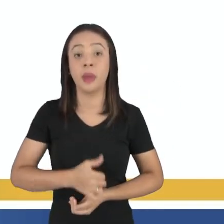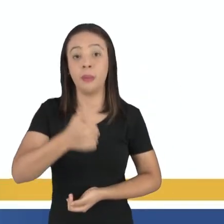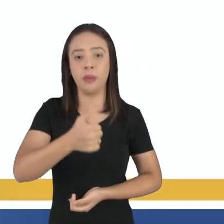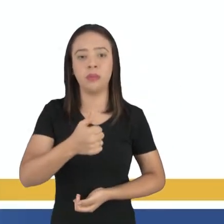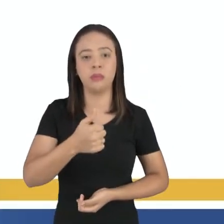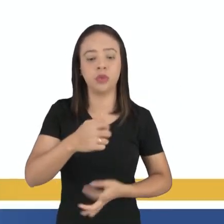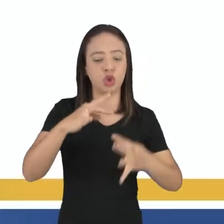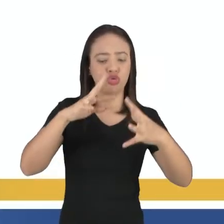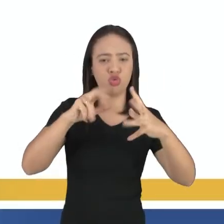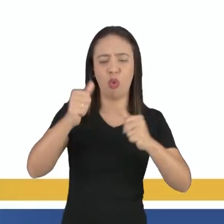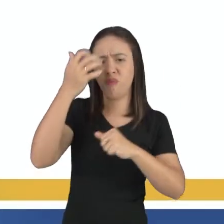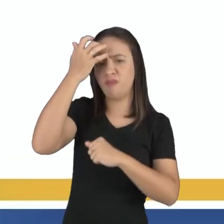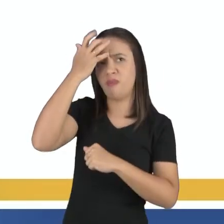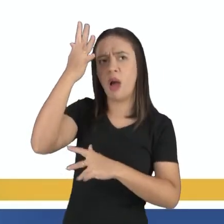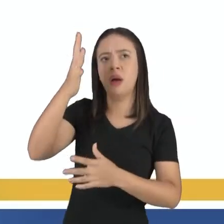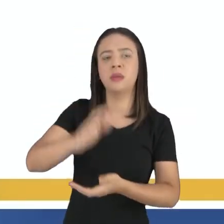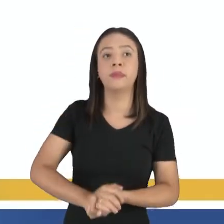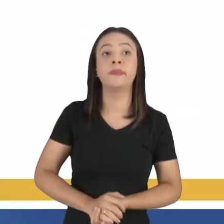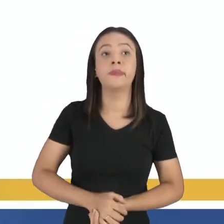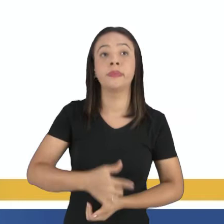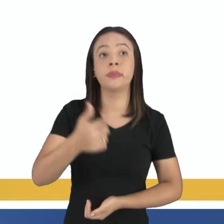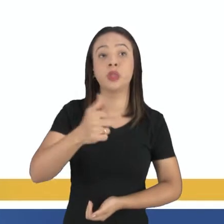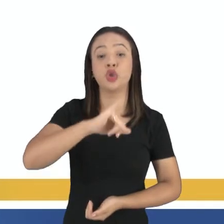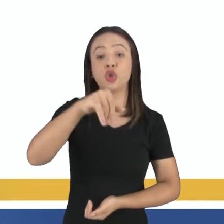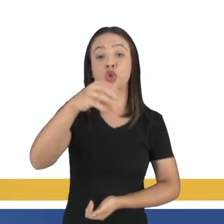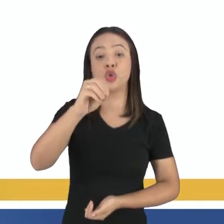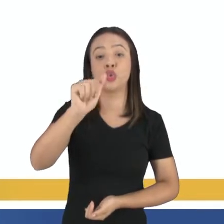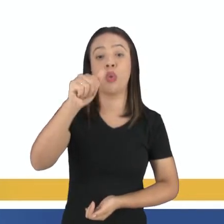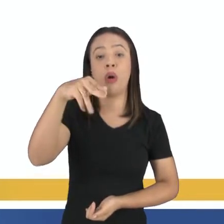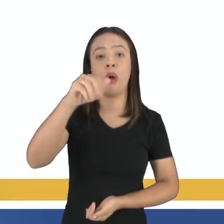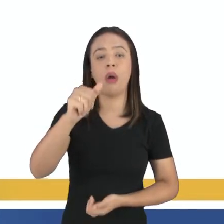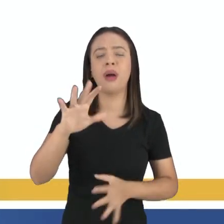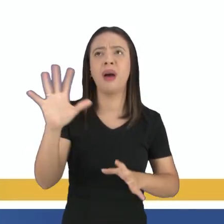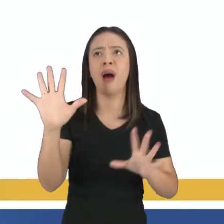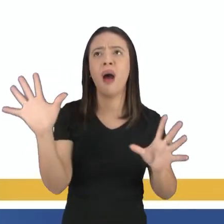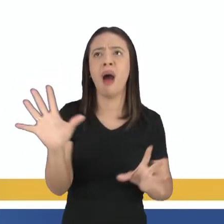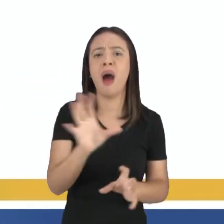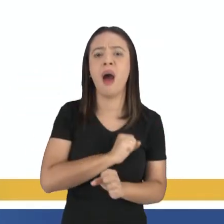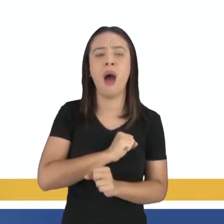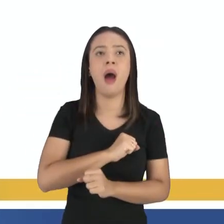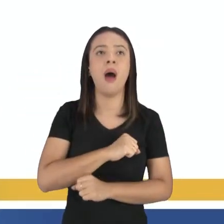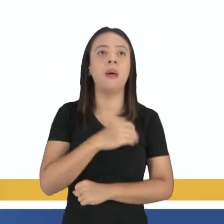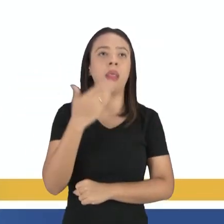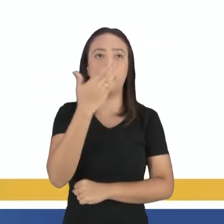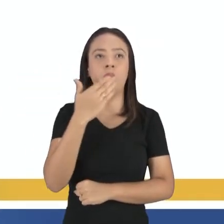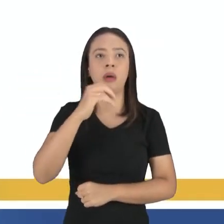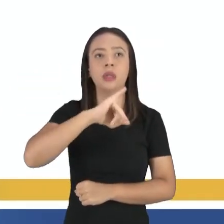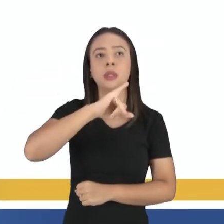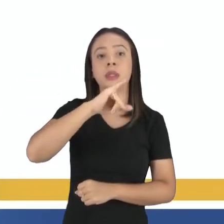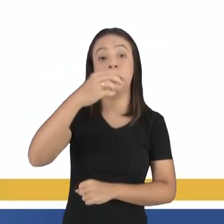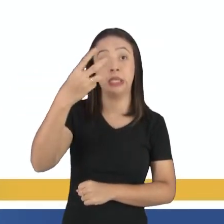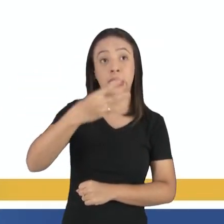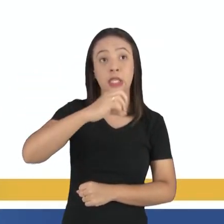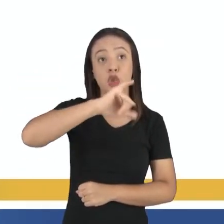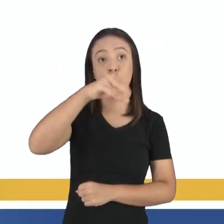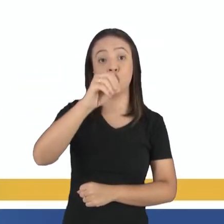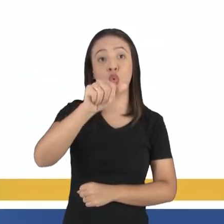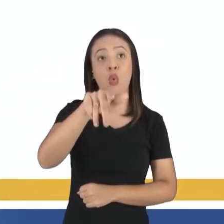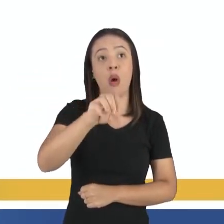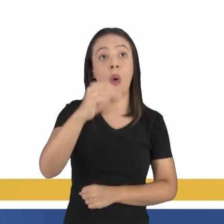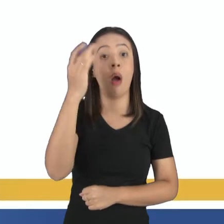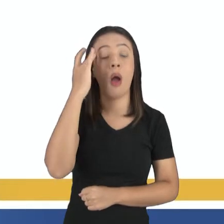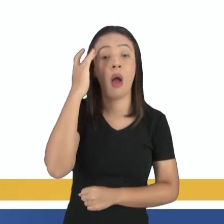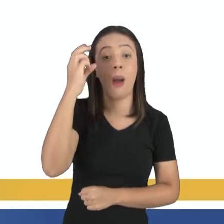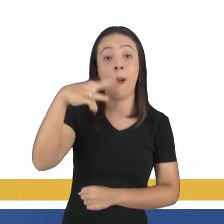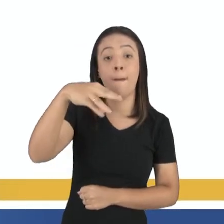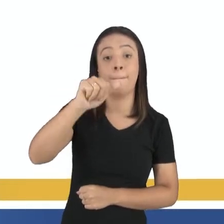é fácil, né? Na segunda, Joana adora doces. Na terceira, João acha Mariana inteligente. E